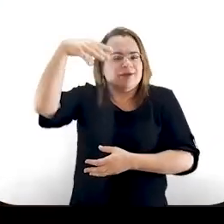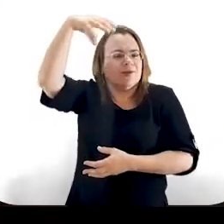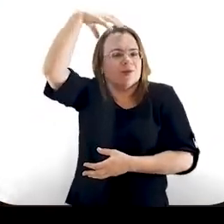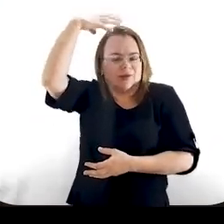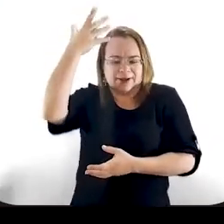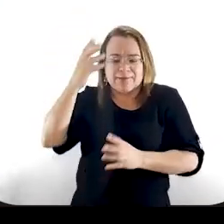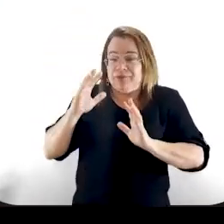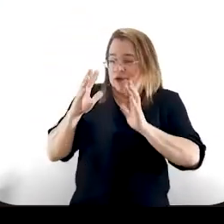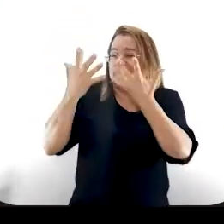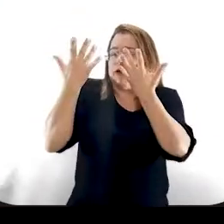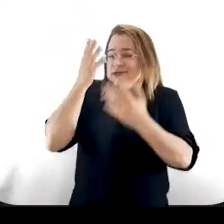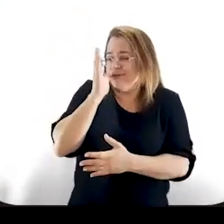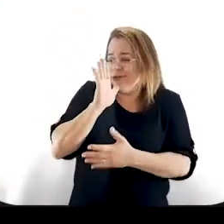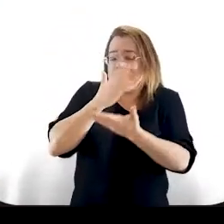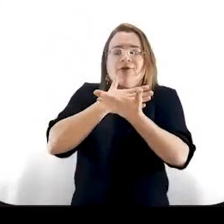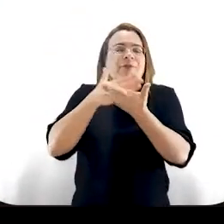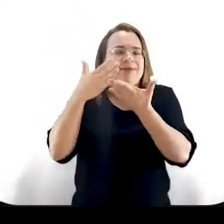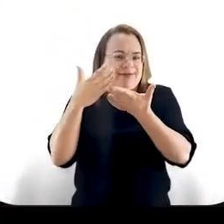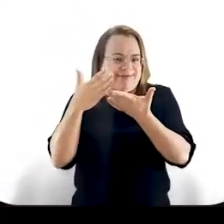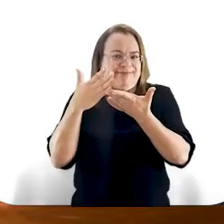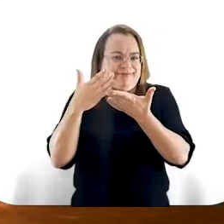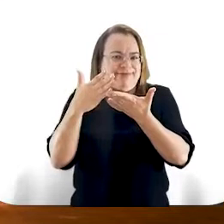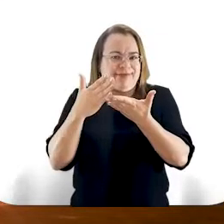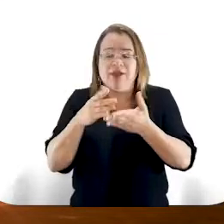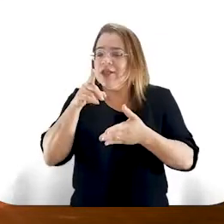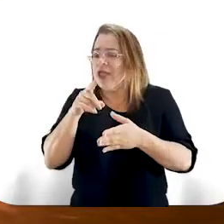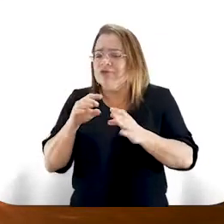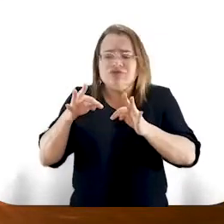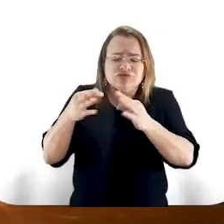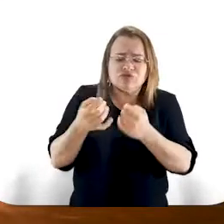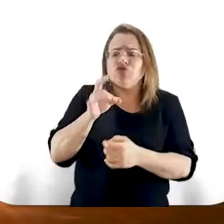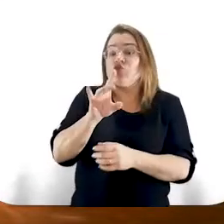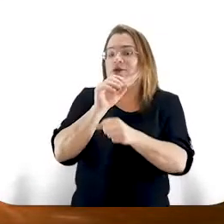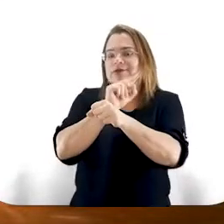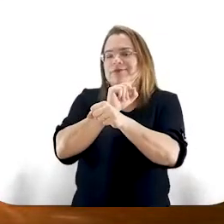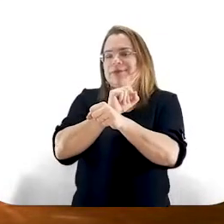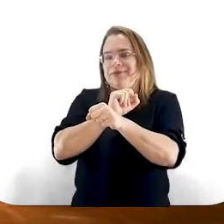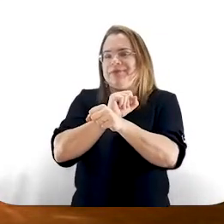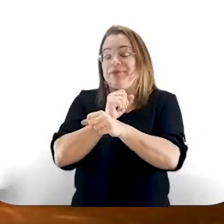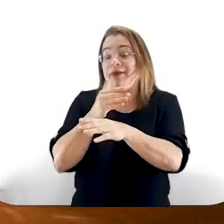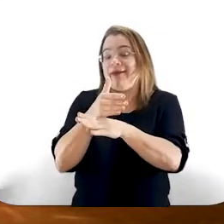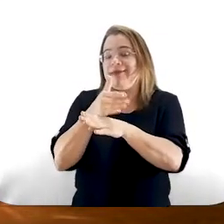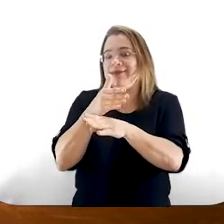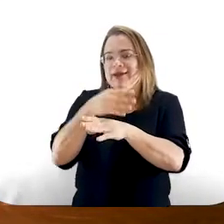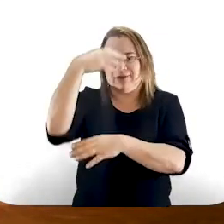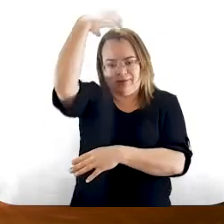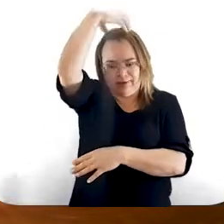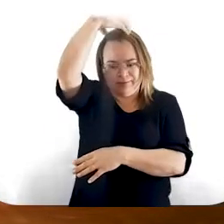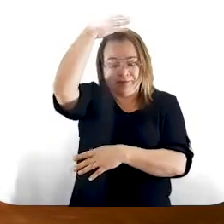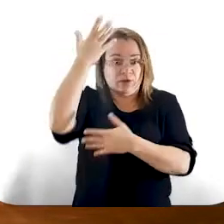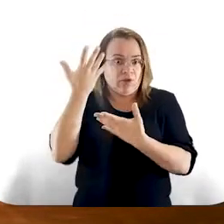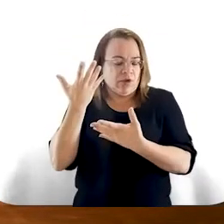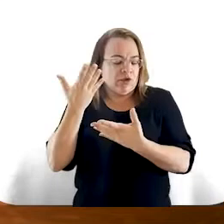festa já tinha dado início lá embaixo. Estavam somente esperando a entrada do rei. Quando,